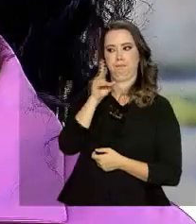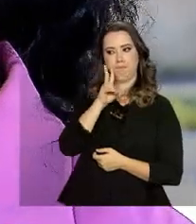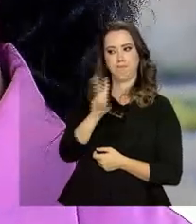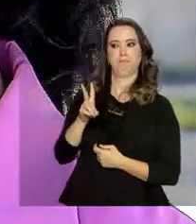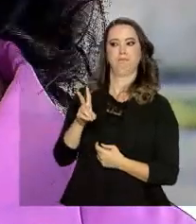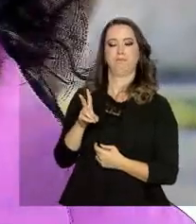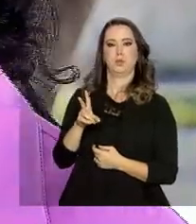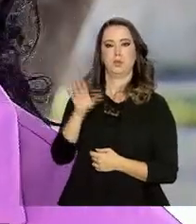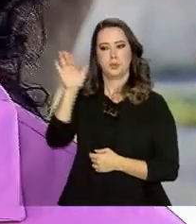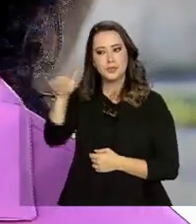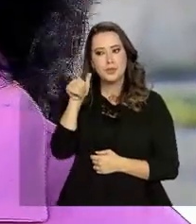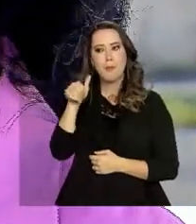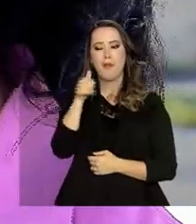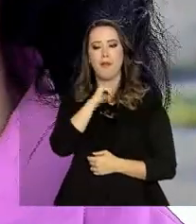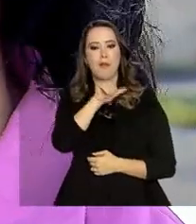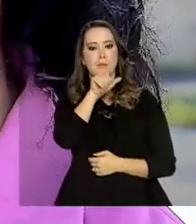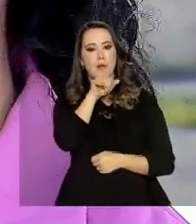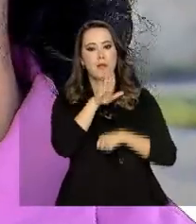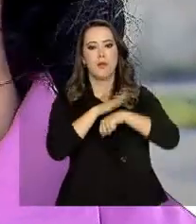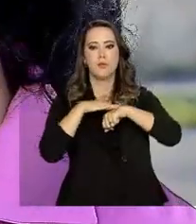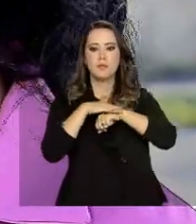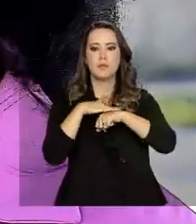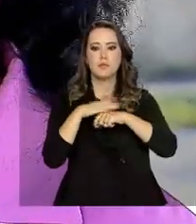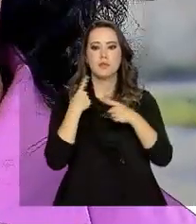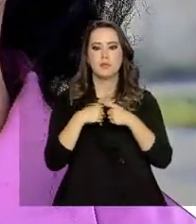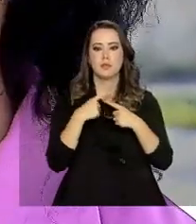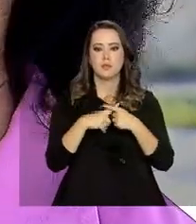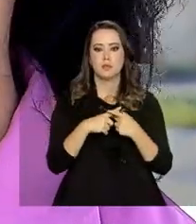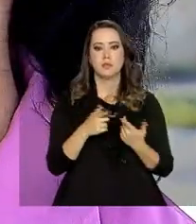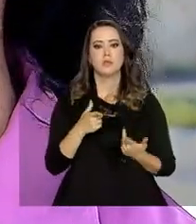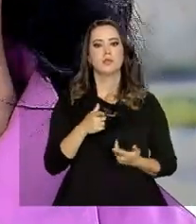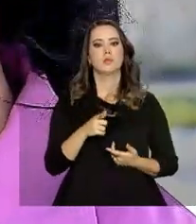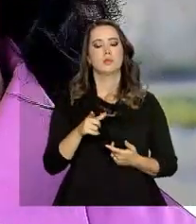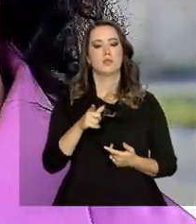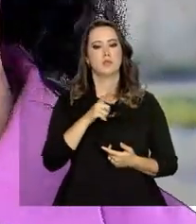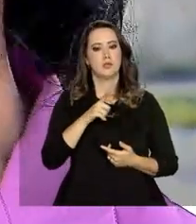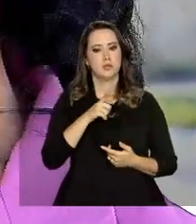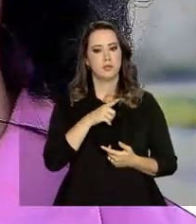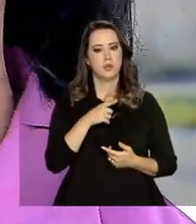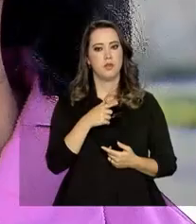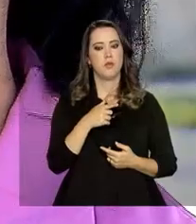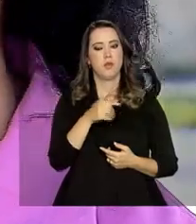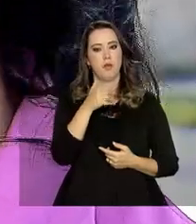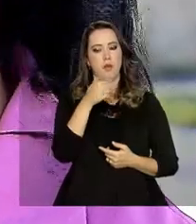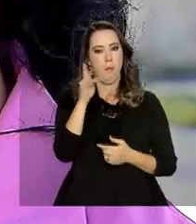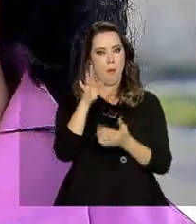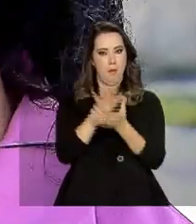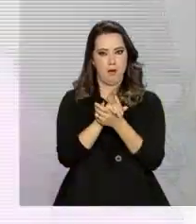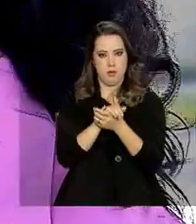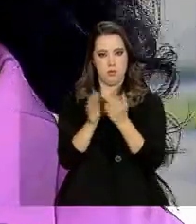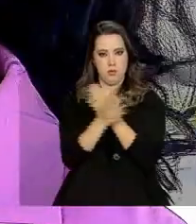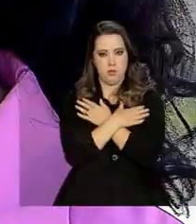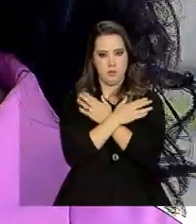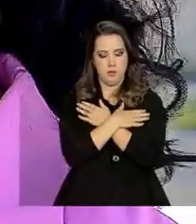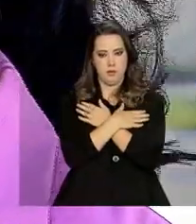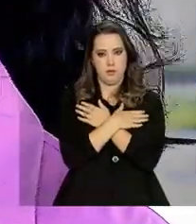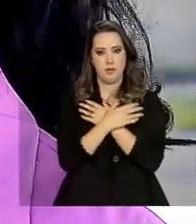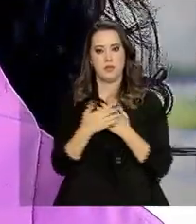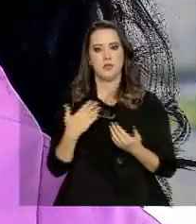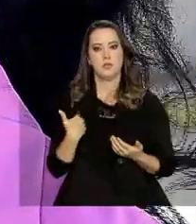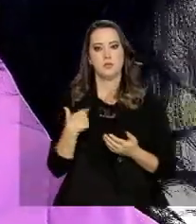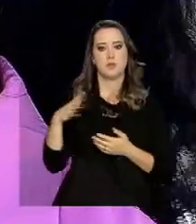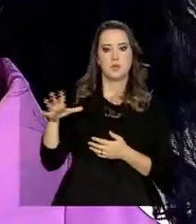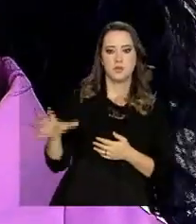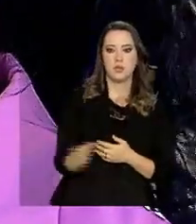neve chamado conversaram comigo porque estava passando um mal estar desempregados na época nem tirar ele do